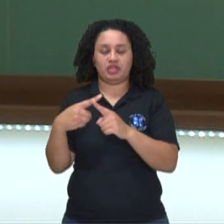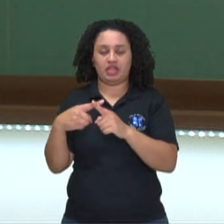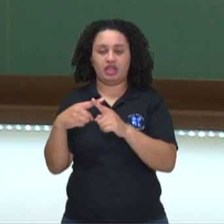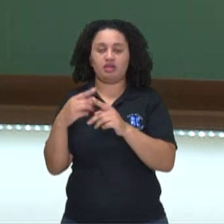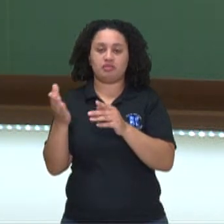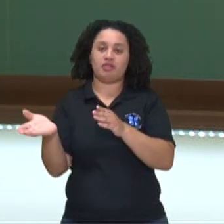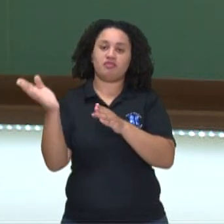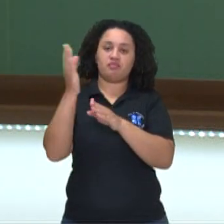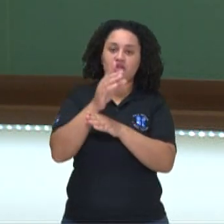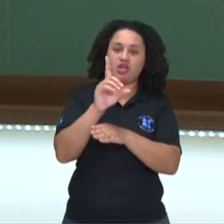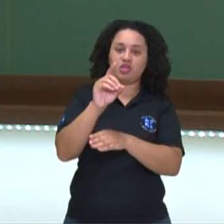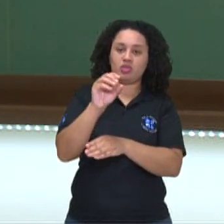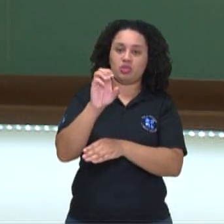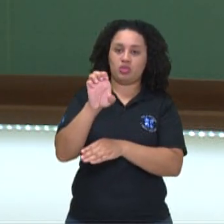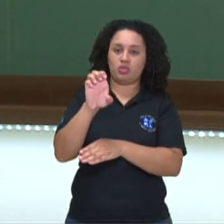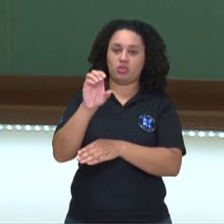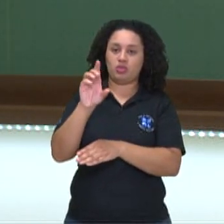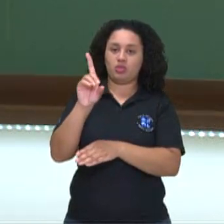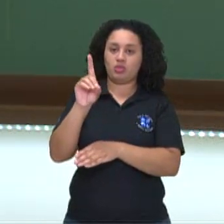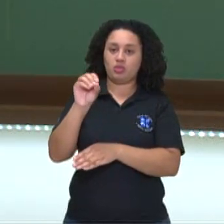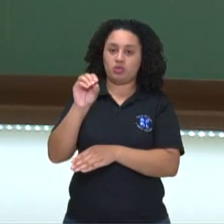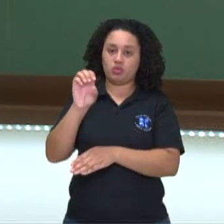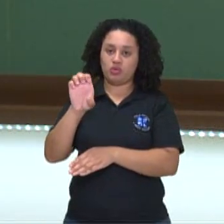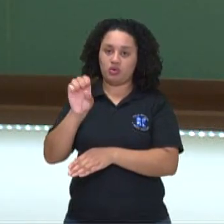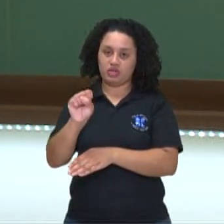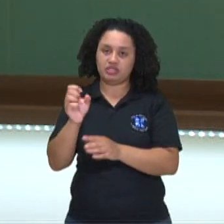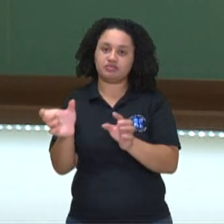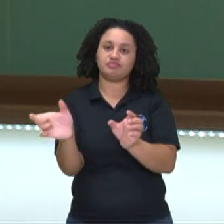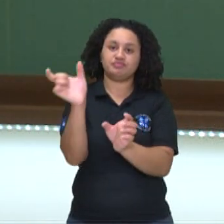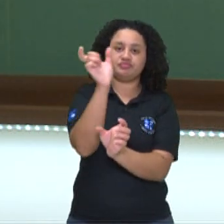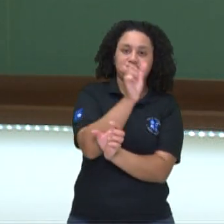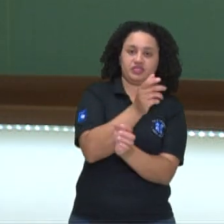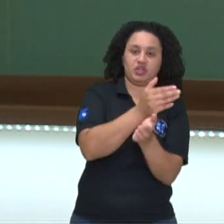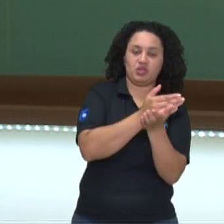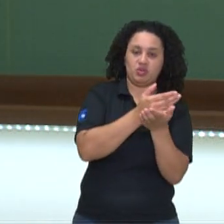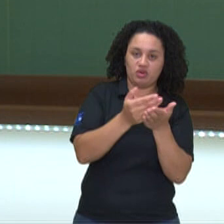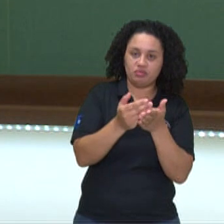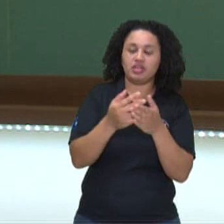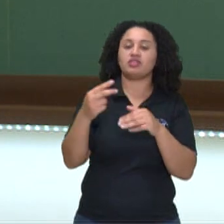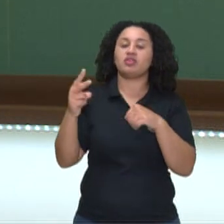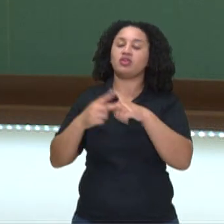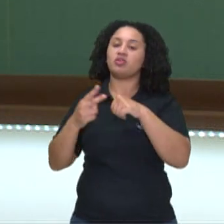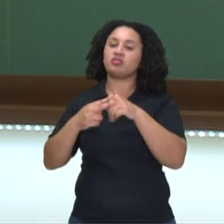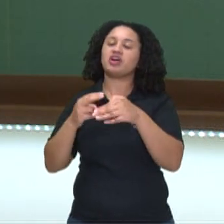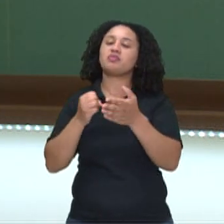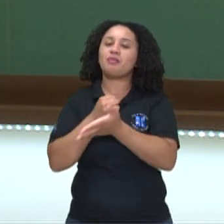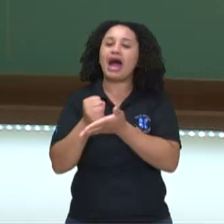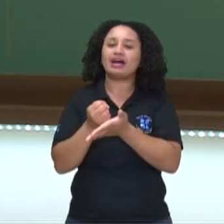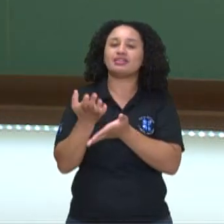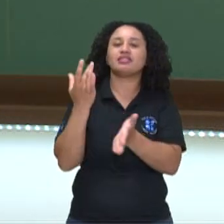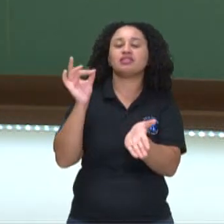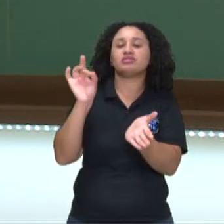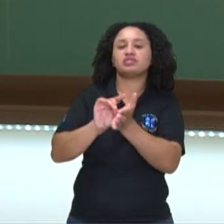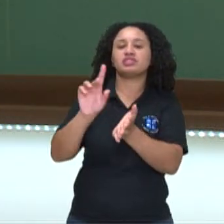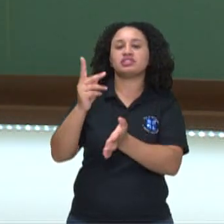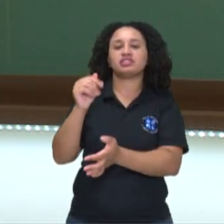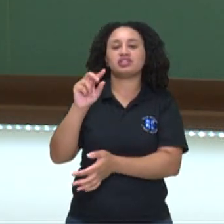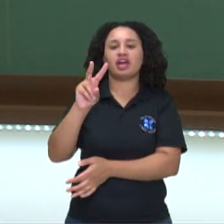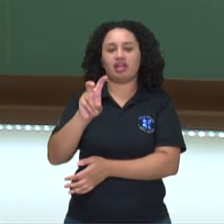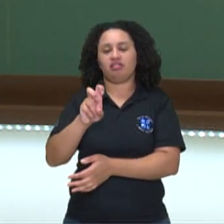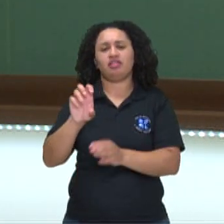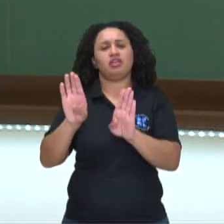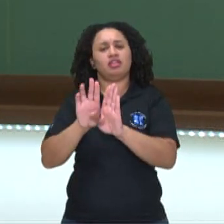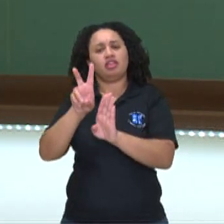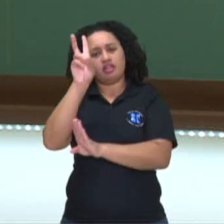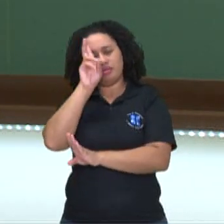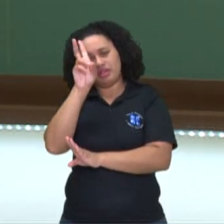vamos iniciar a frase com does, vamos ter o verbo na forma base, que é o caso have, e uma lembrança, toda vez que nós